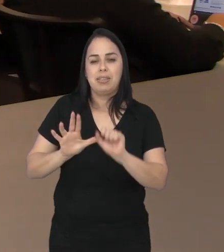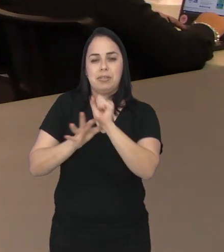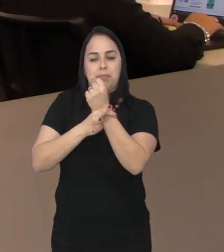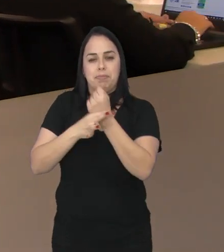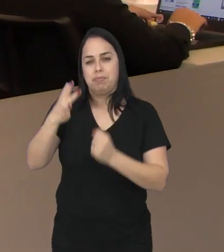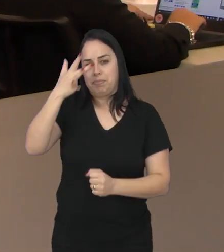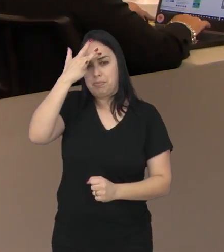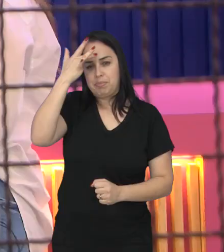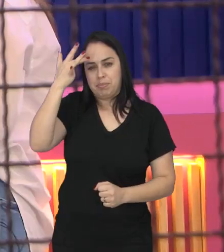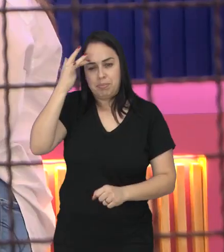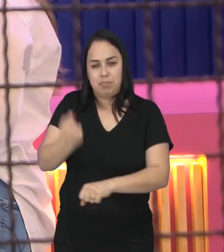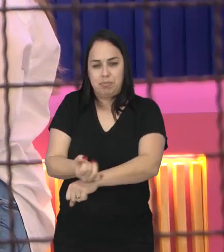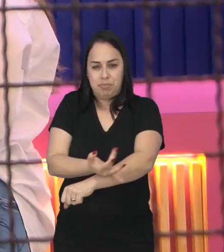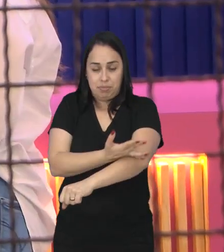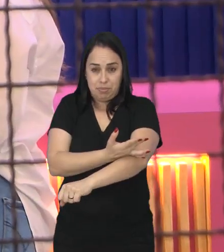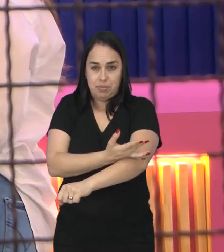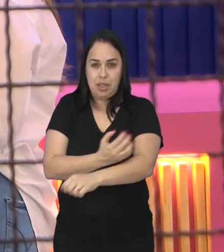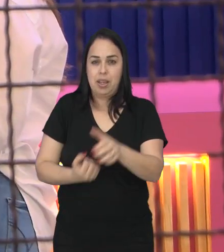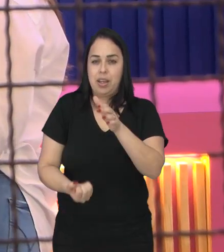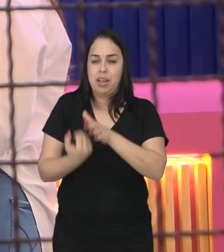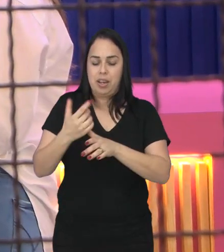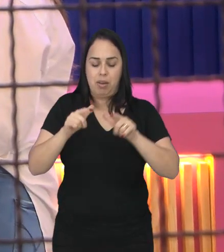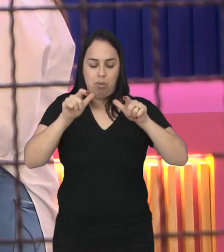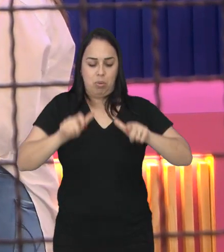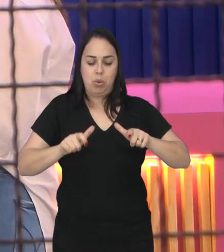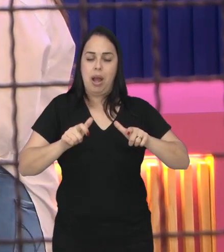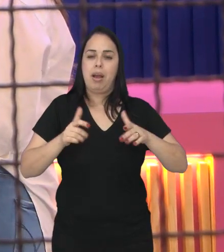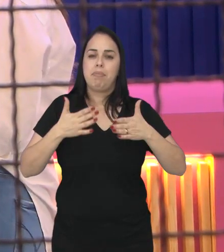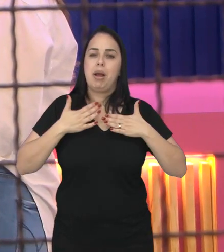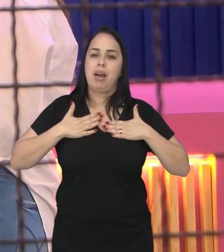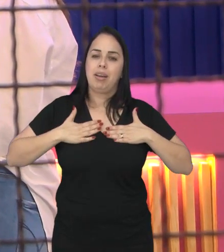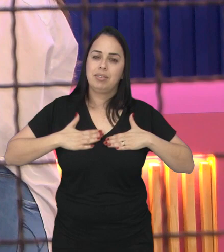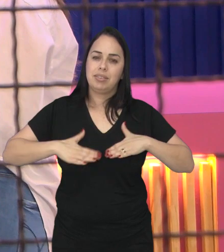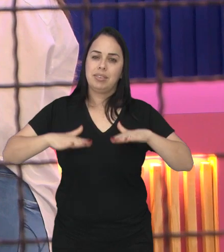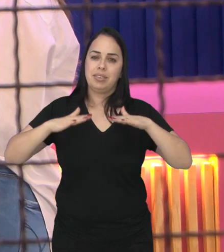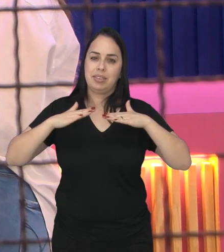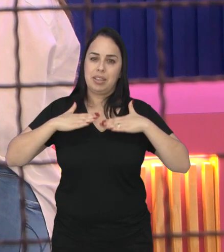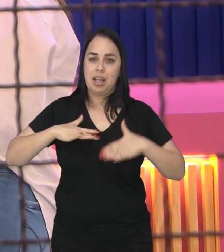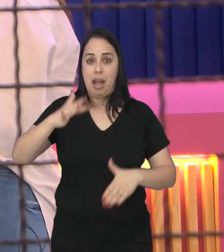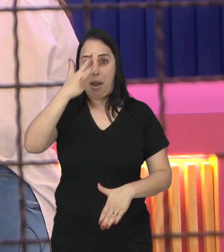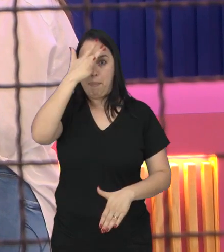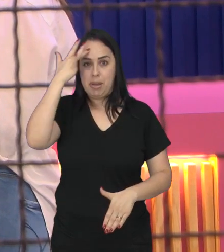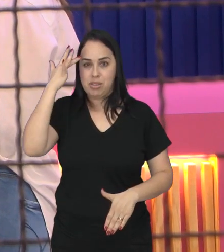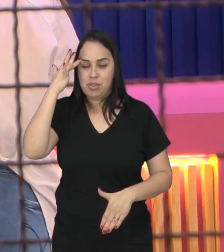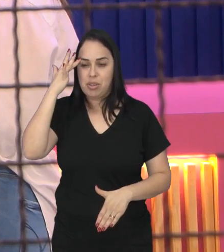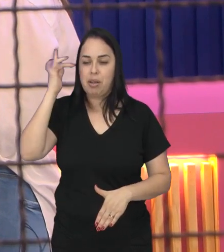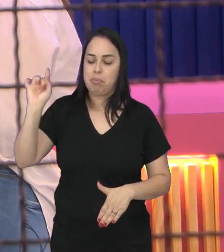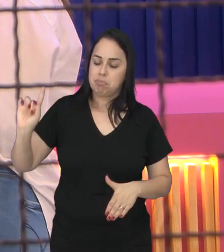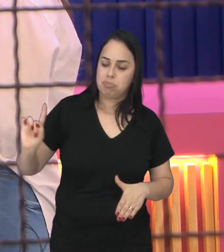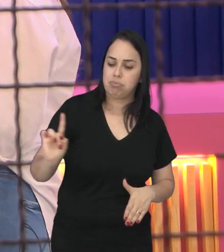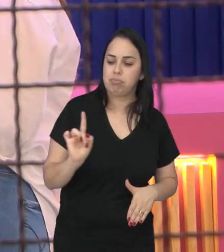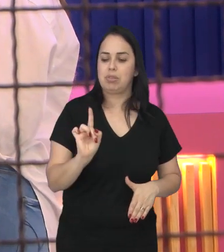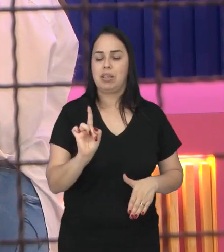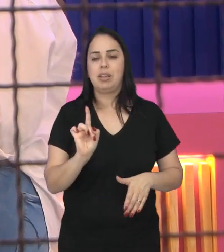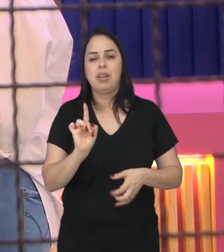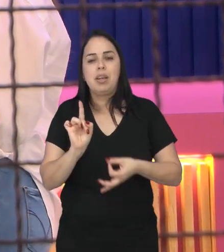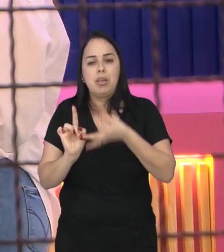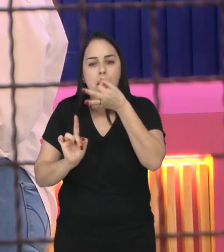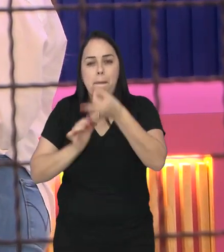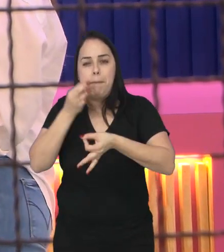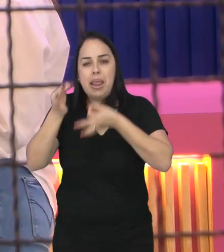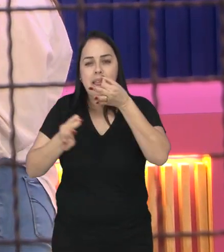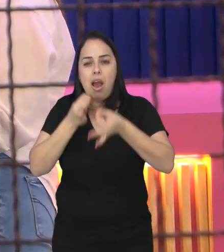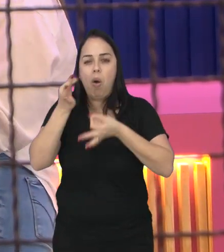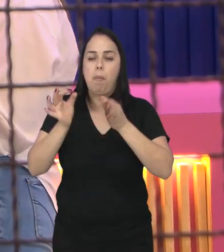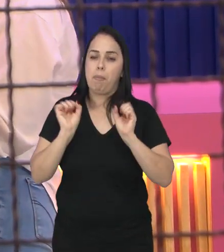segurança emocional que consiste em criar um ambiente de trabalho onde o trabalhador tem a voz ativa e